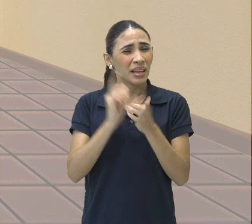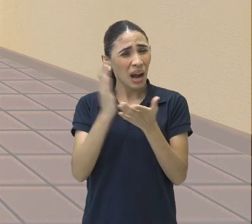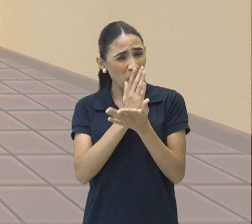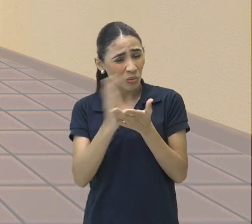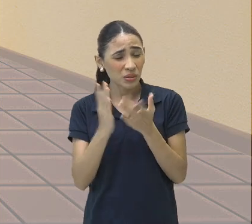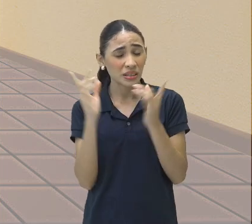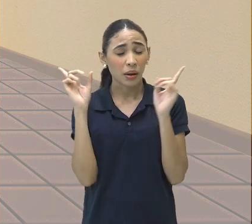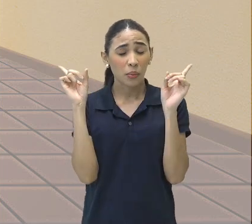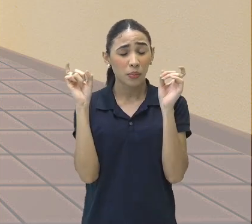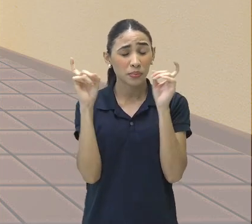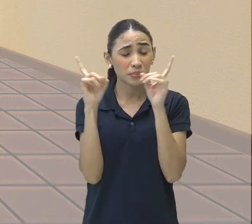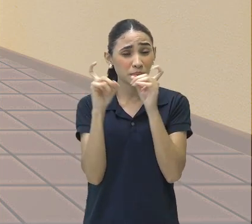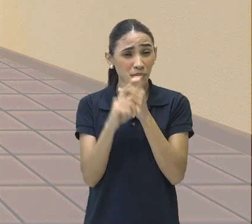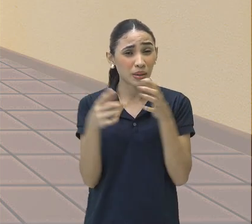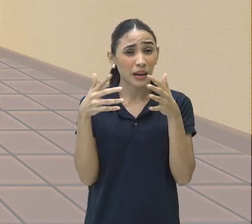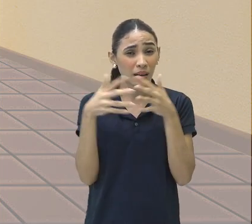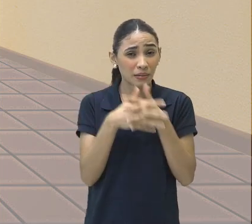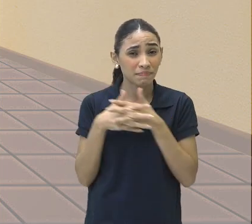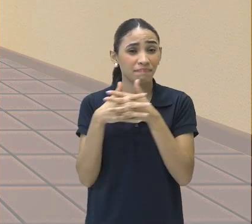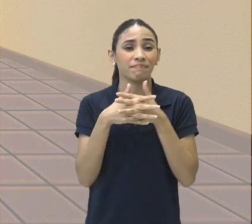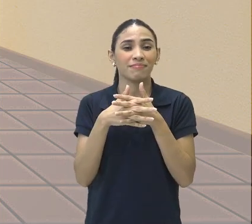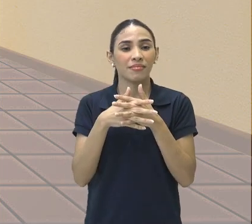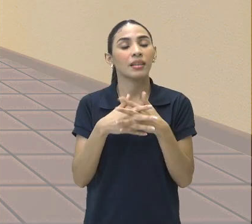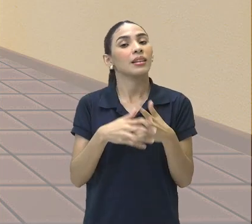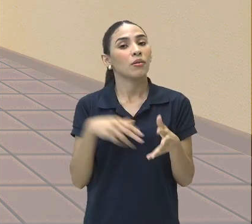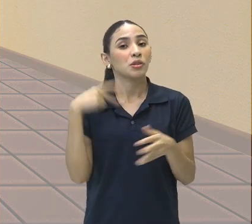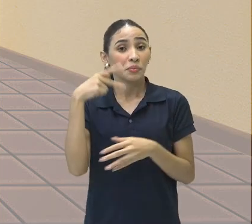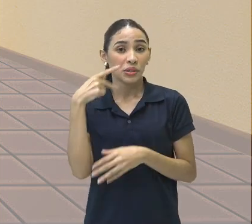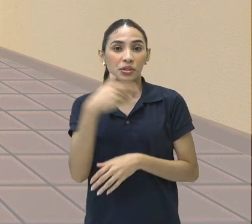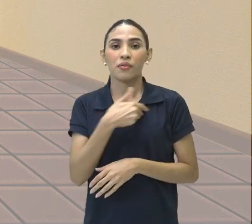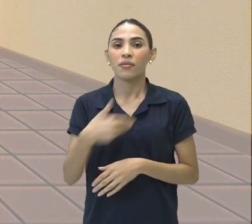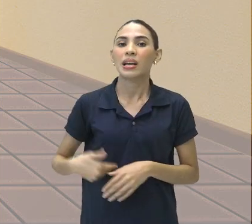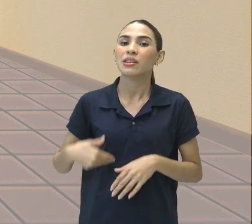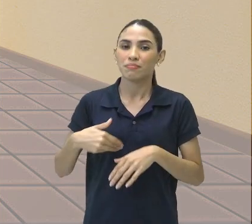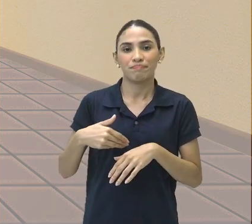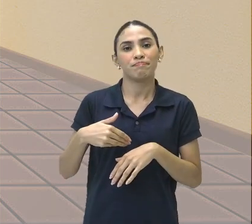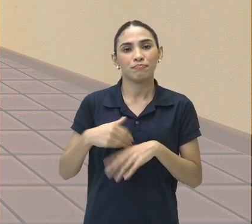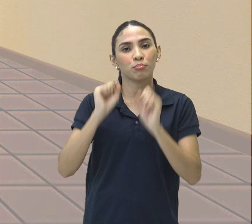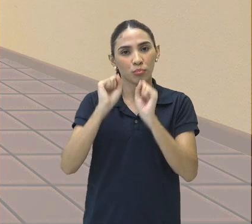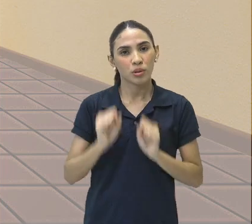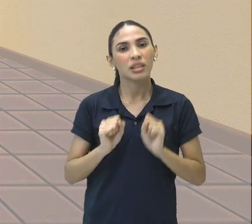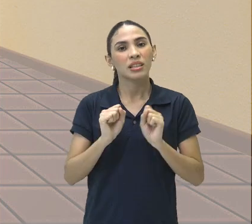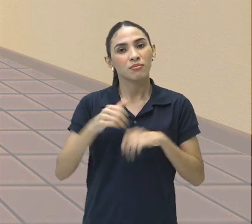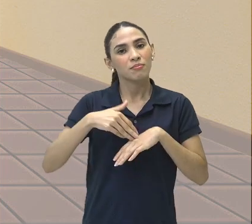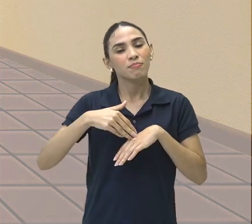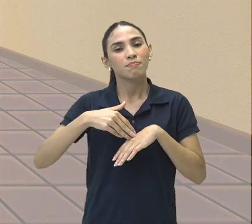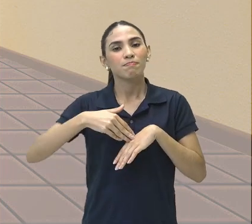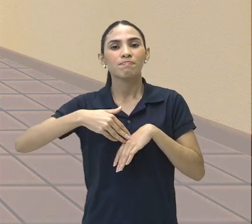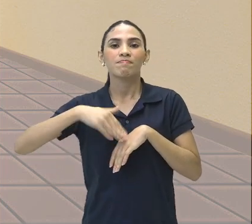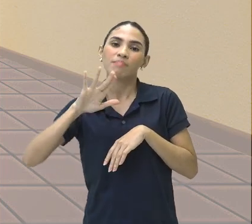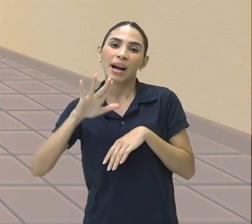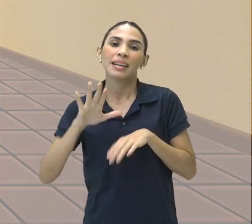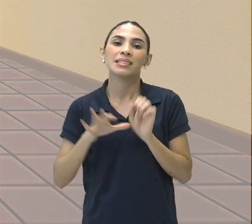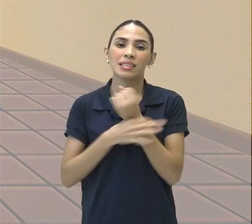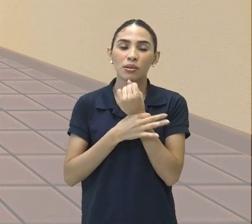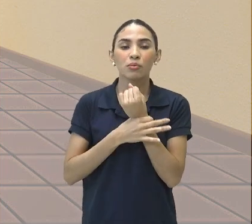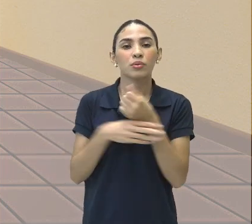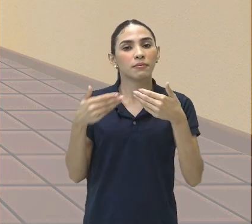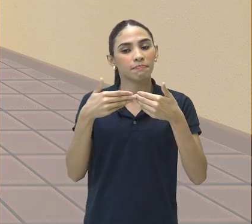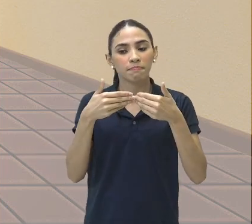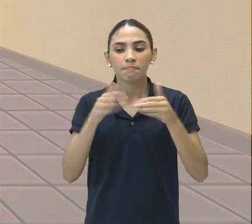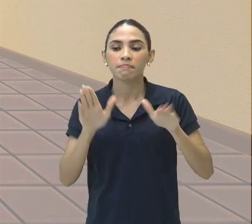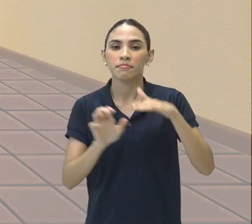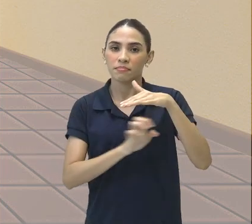complicado mesmo, né? As políticas de governo, elas poderiam ser ainda mais eficazes, né? Facilitar ainda mais a abertura de uma